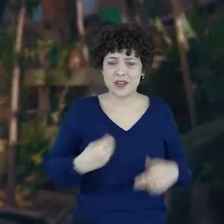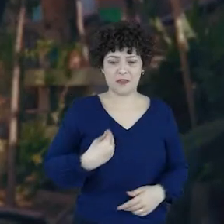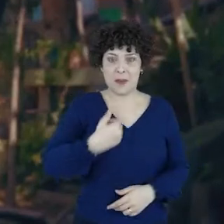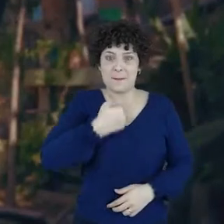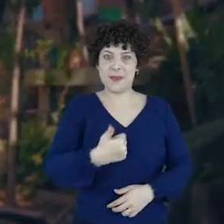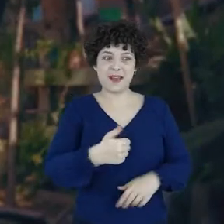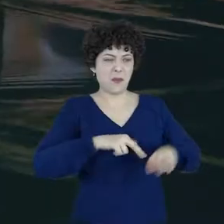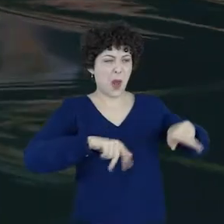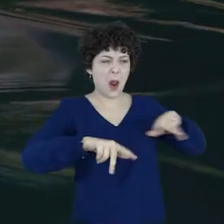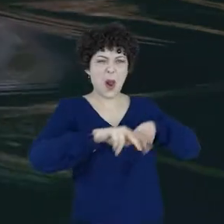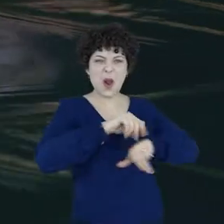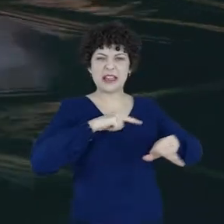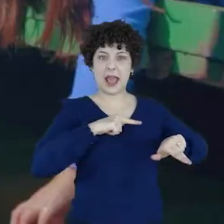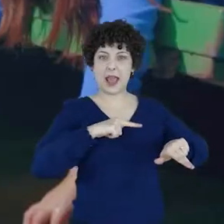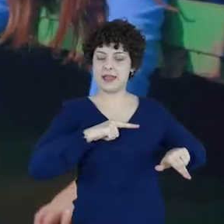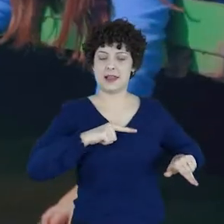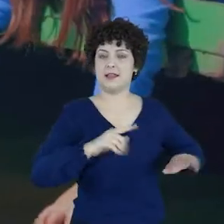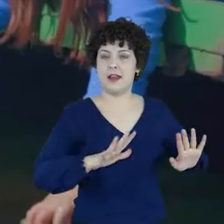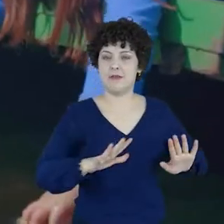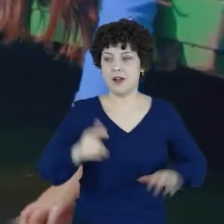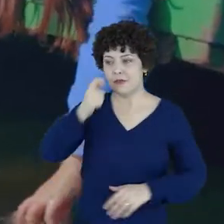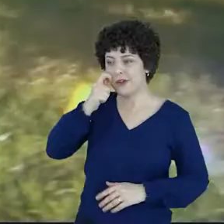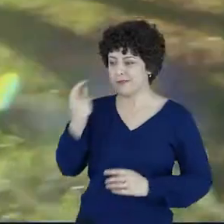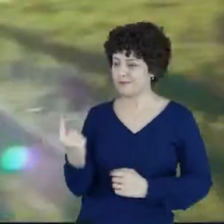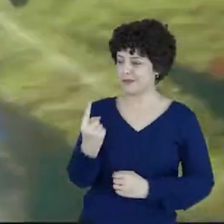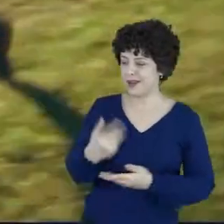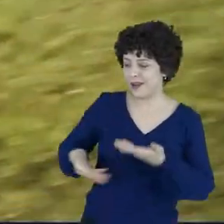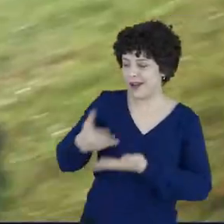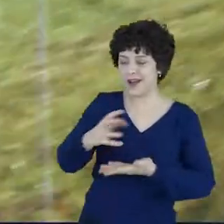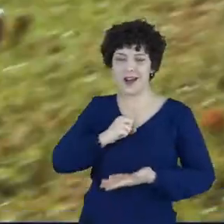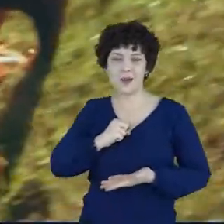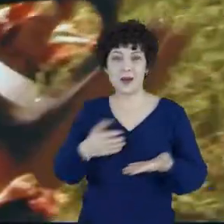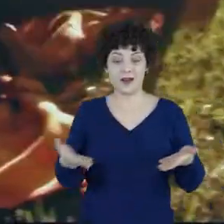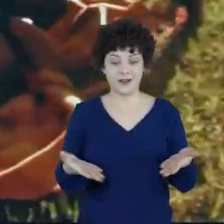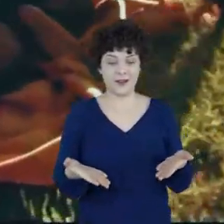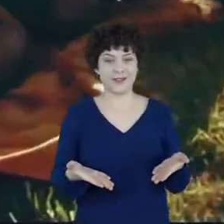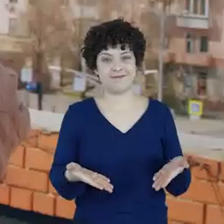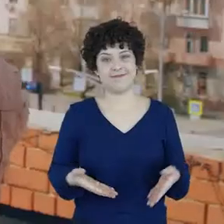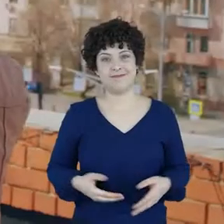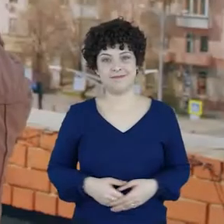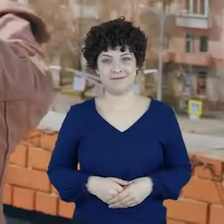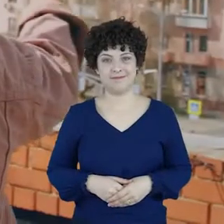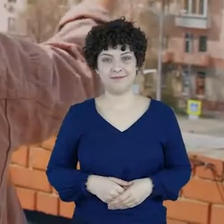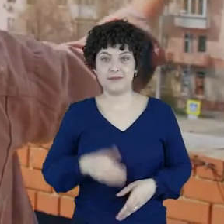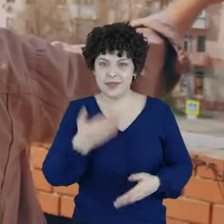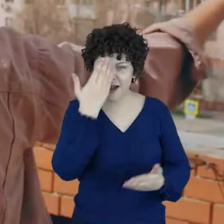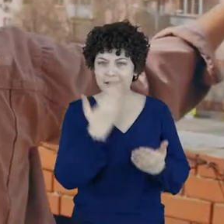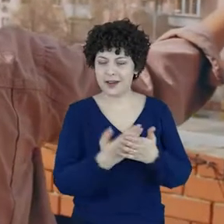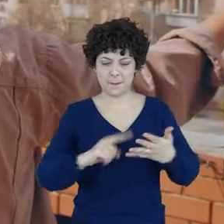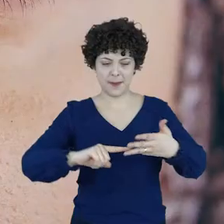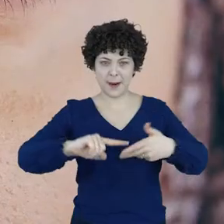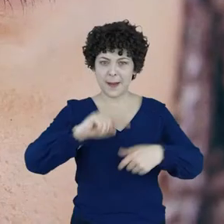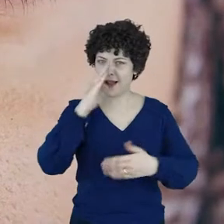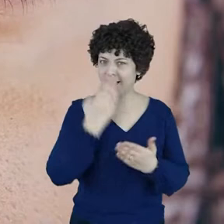ser criança. Viver bem não é ter vários presentes. Viver bem é ter presente quem a gente ama, no presente, no